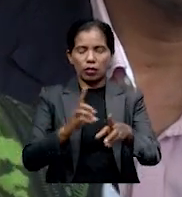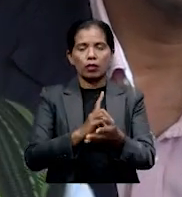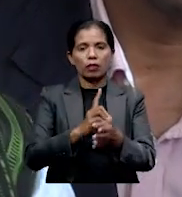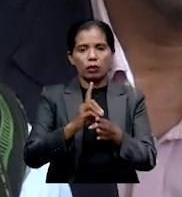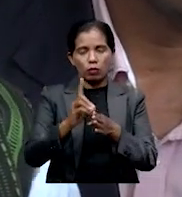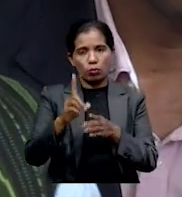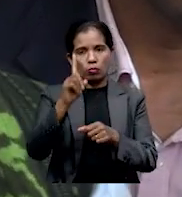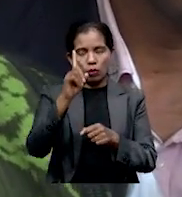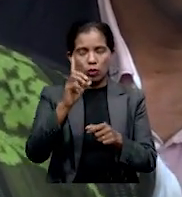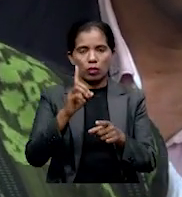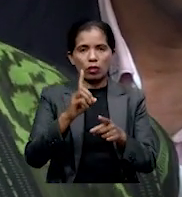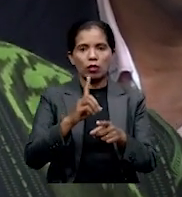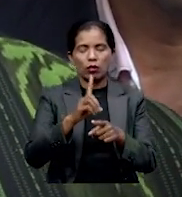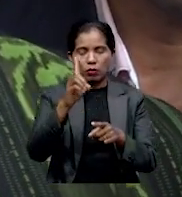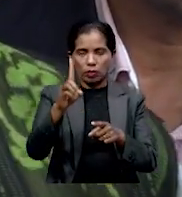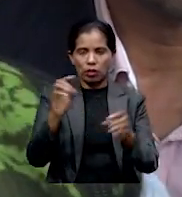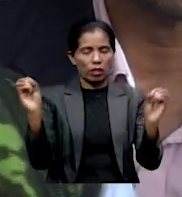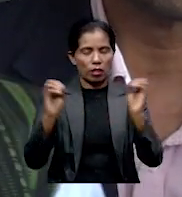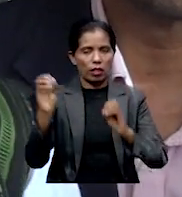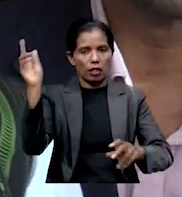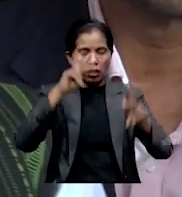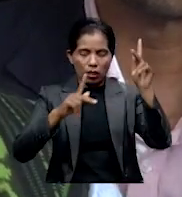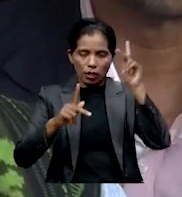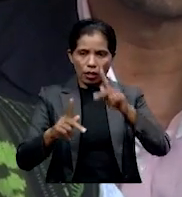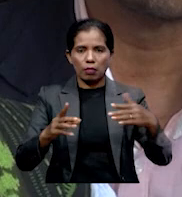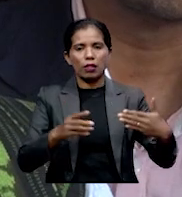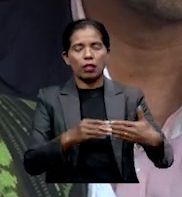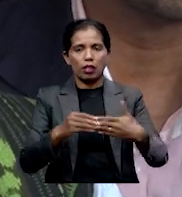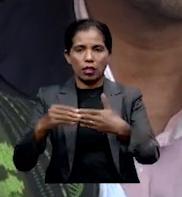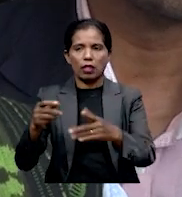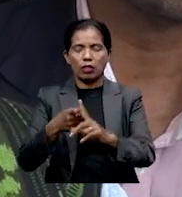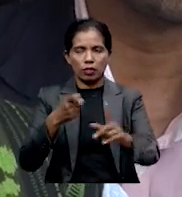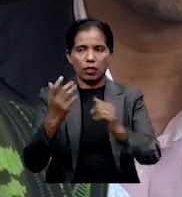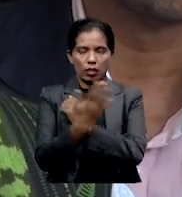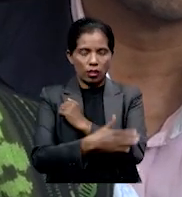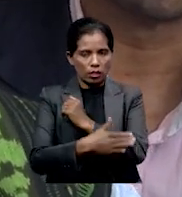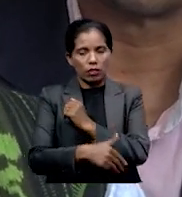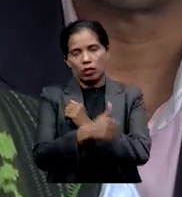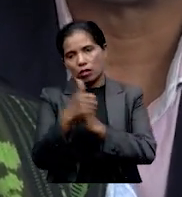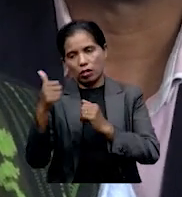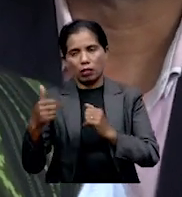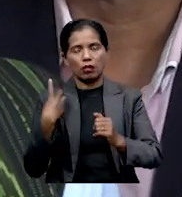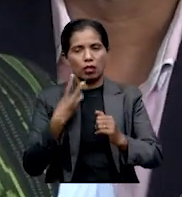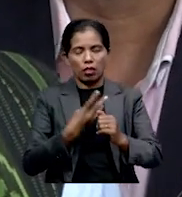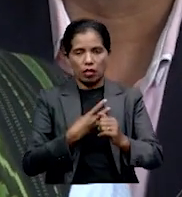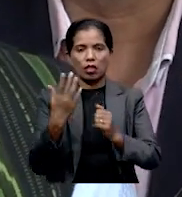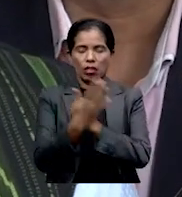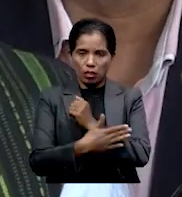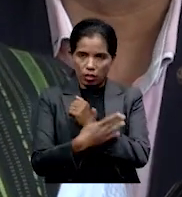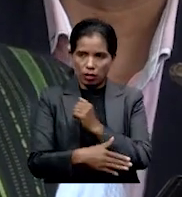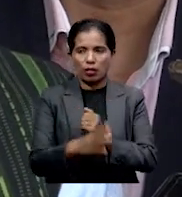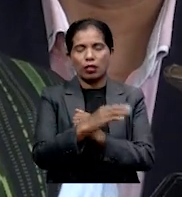Asia lá ia crime organizado na B ia nessa raiz a selo que tem vizinho e